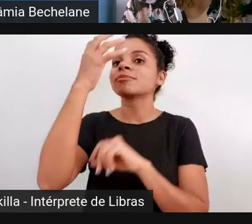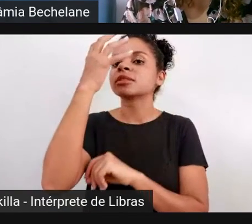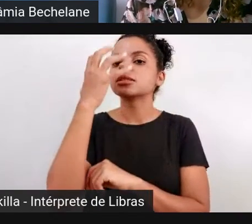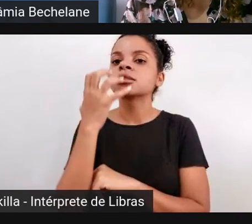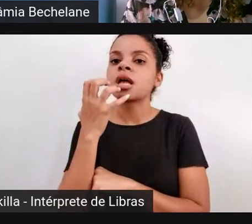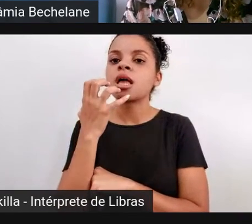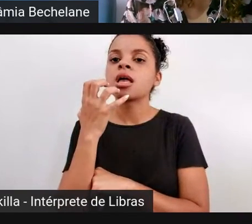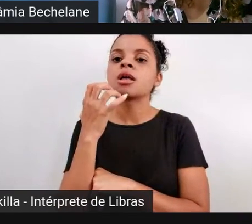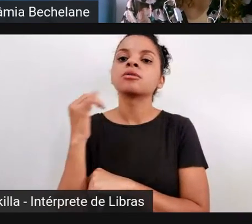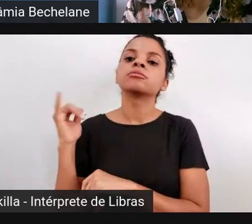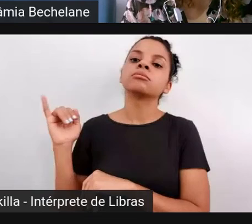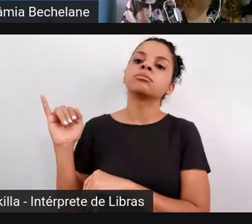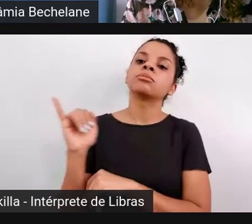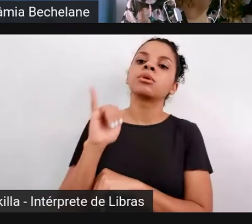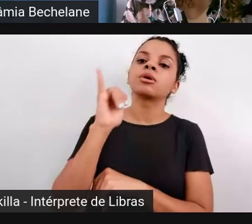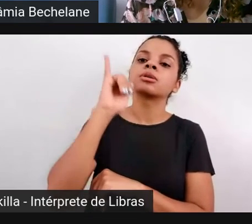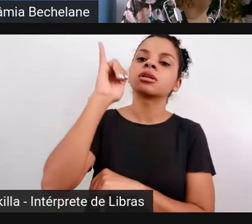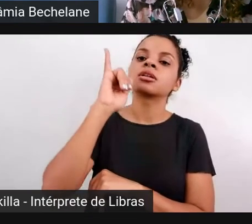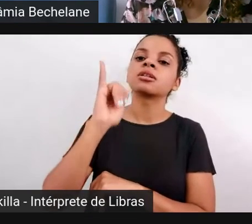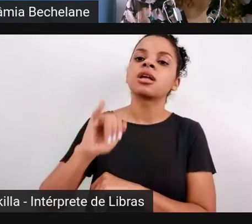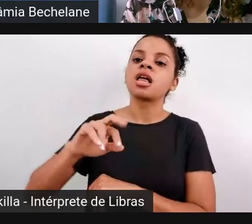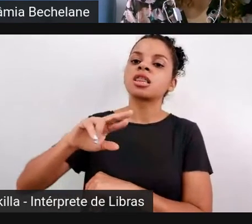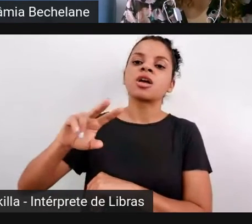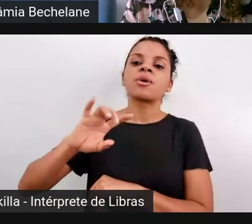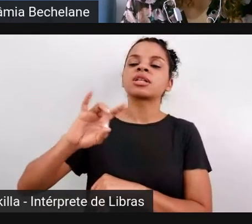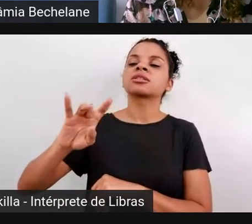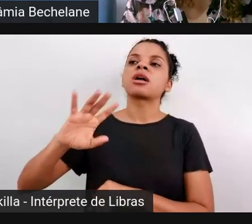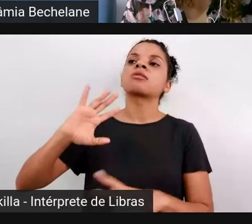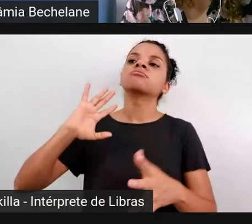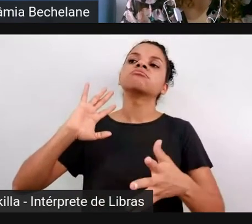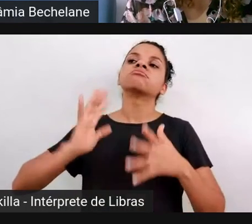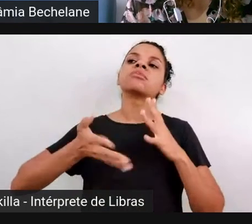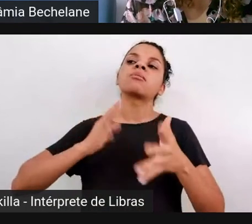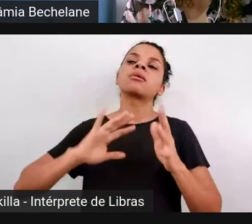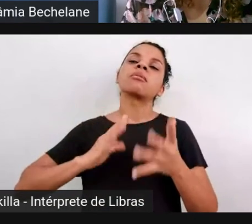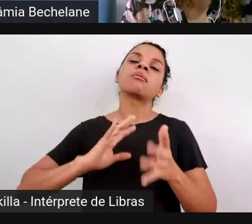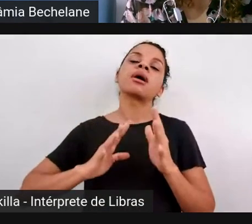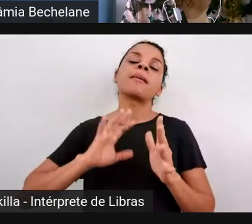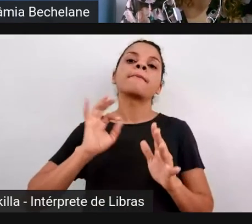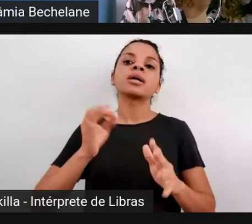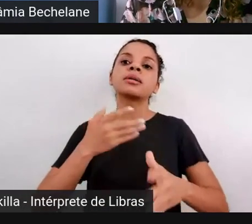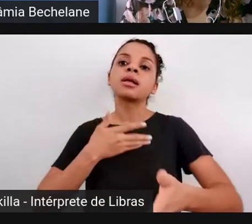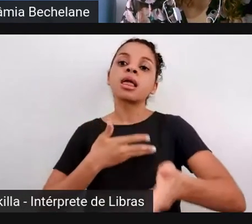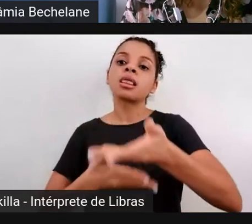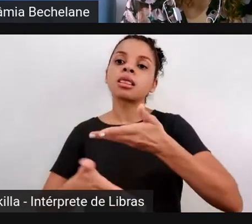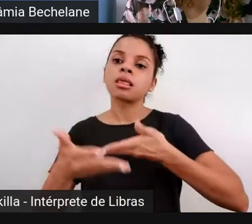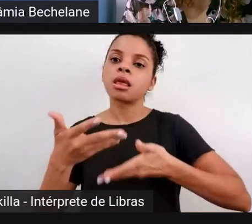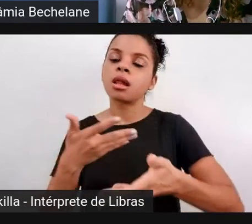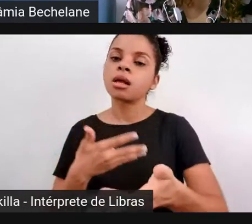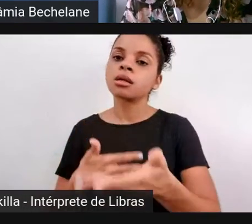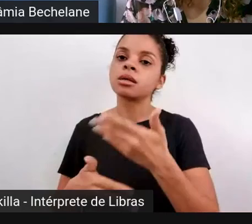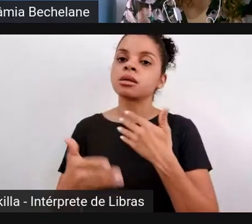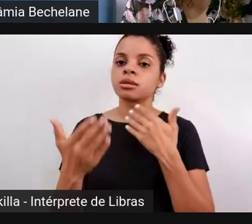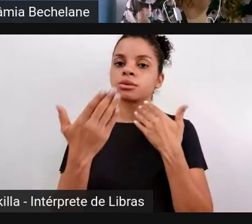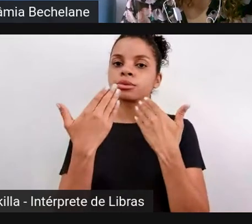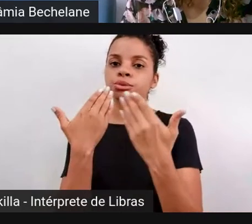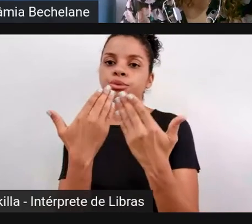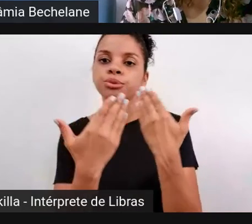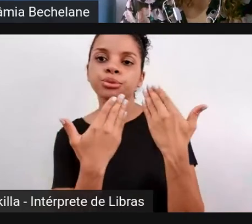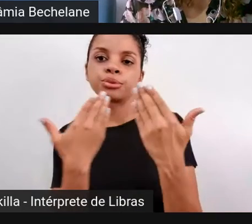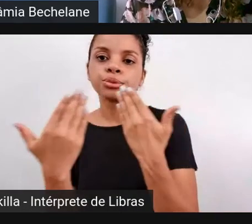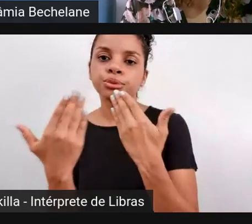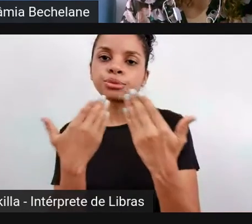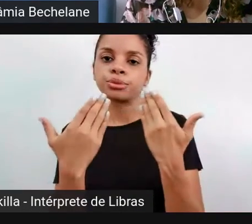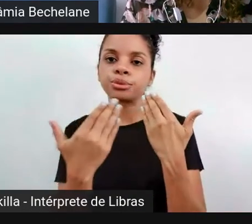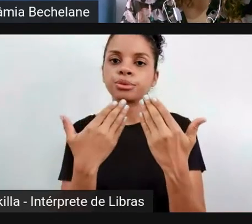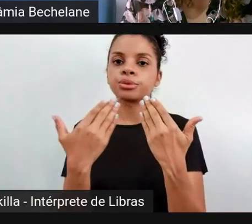somente falar, porque fica aquele fluxo unilateral que eu tinha comentado, mas de interagir com essas pessoas, de conversar com elas. Quando elas observam,